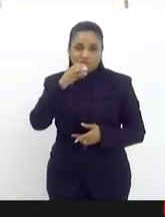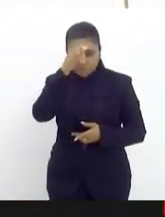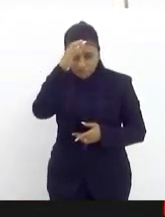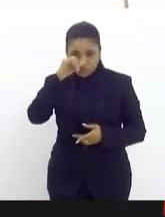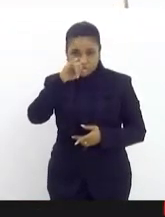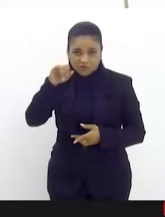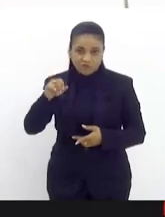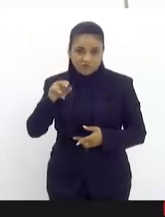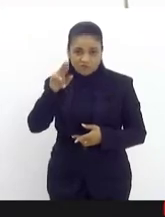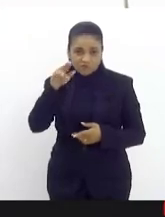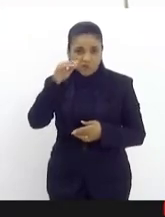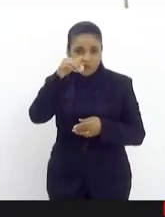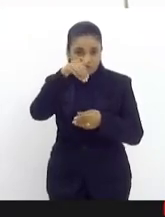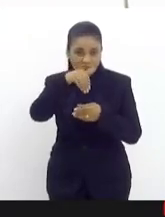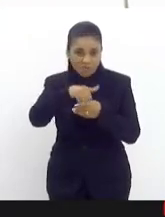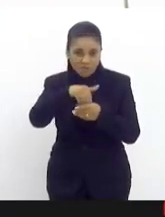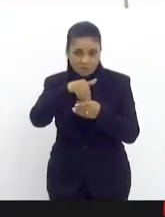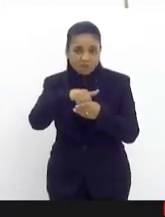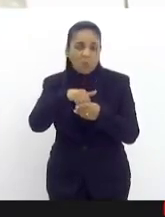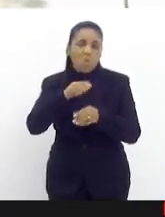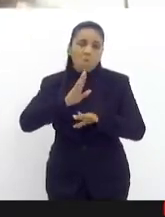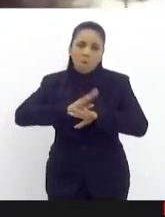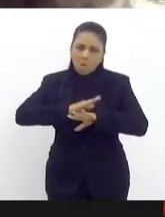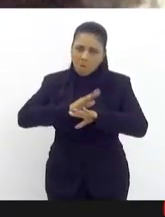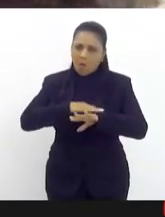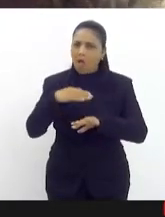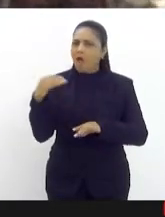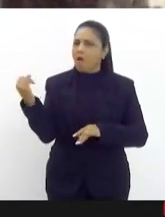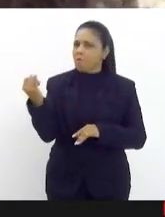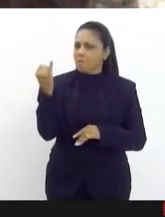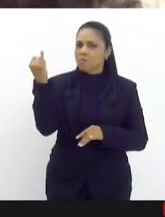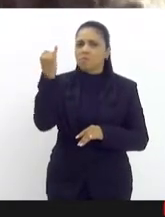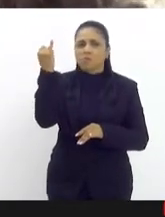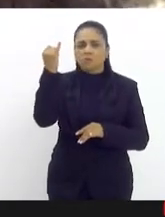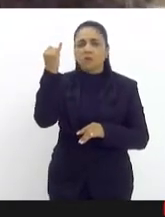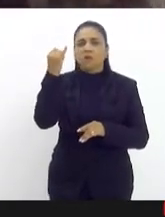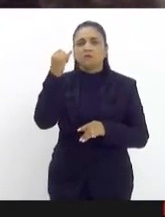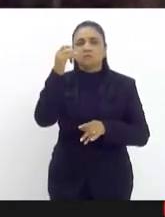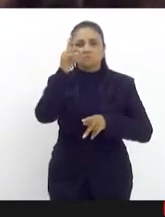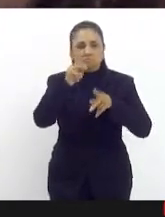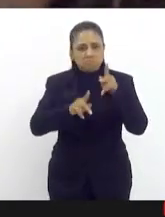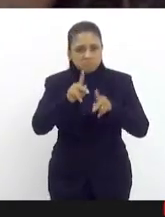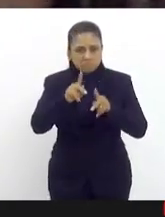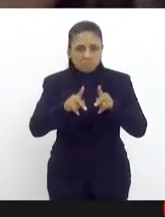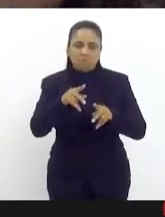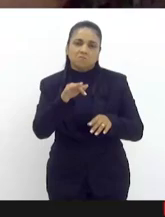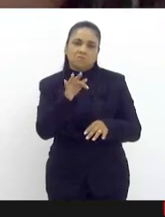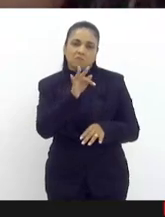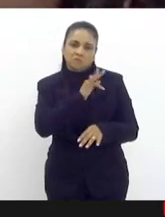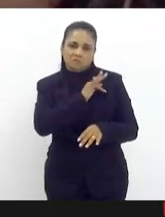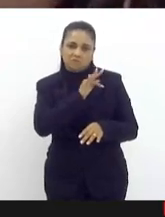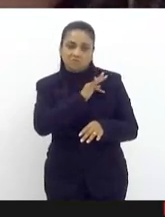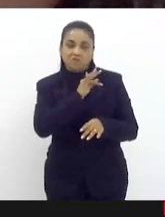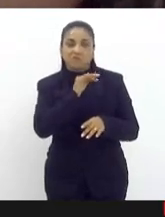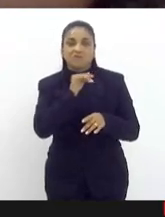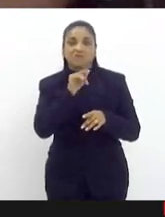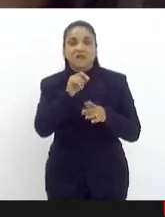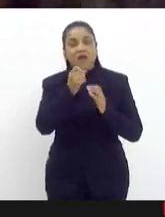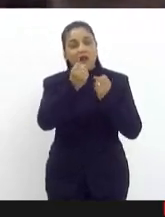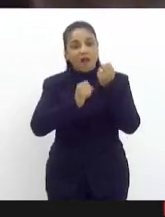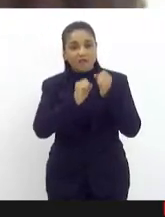essa votação, acho que é um momento importante para todo cidadão fluminense, porque falar da agência reguladora